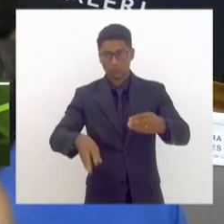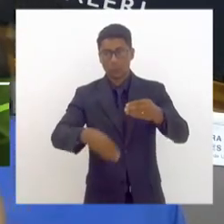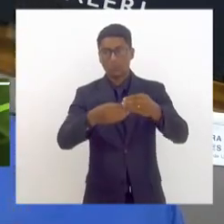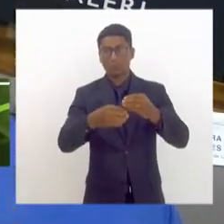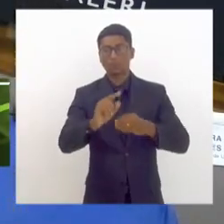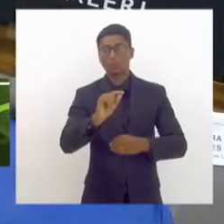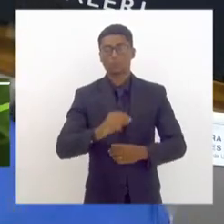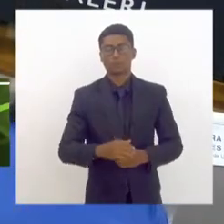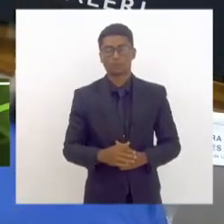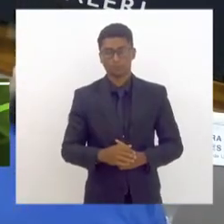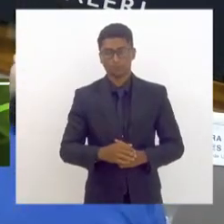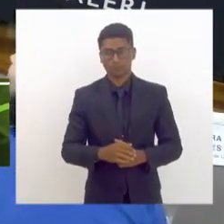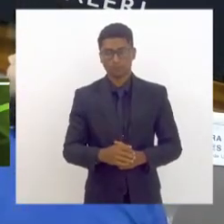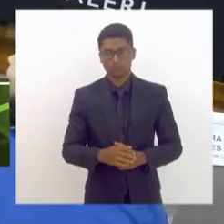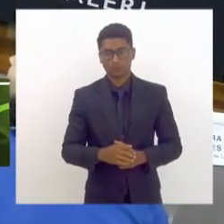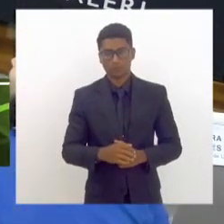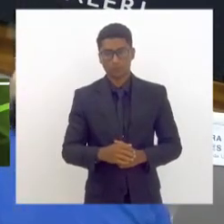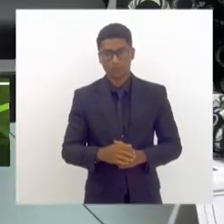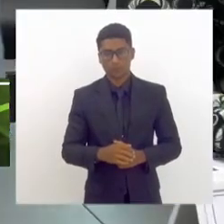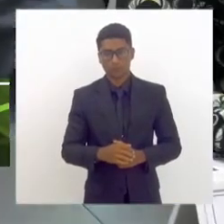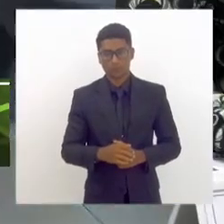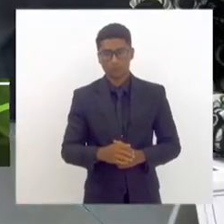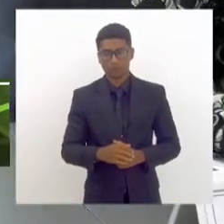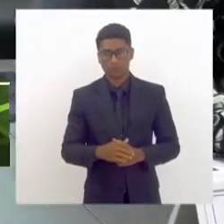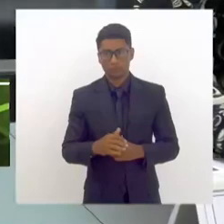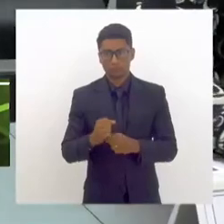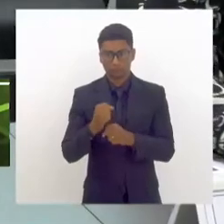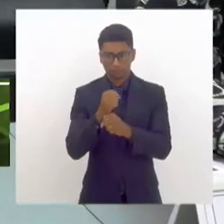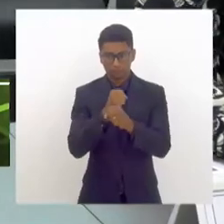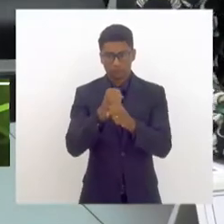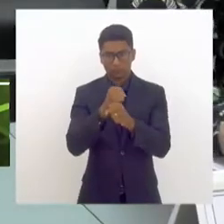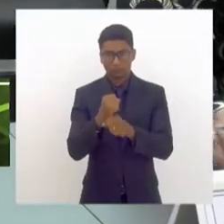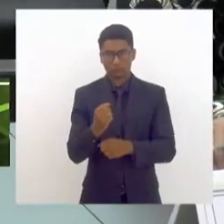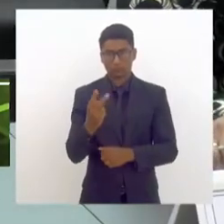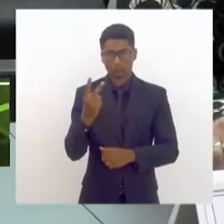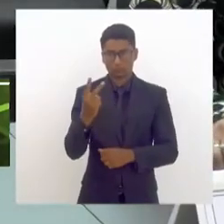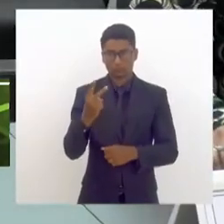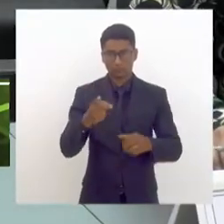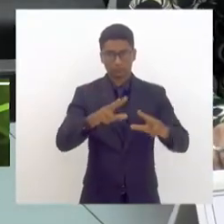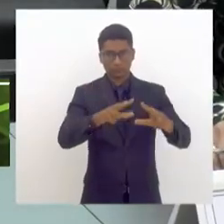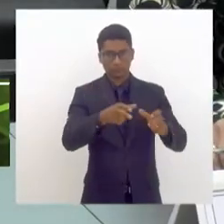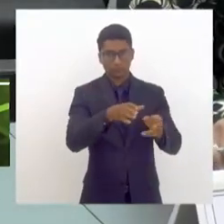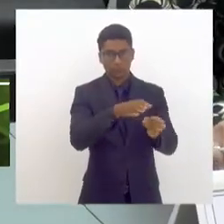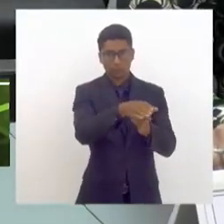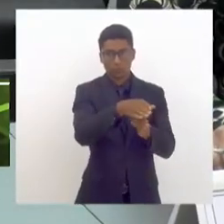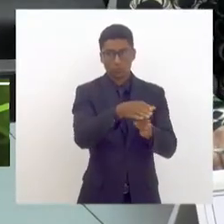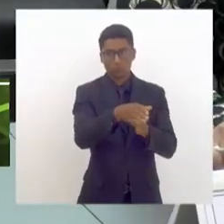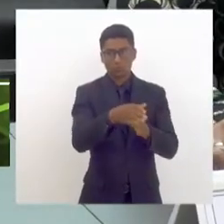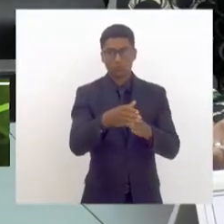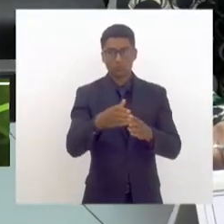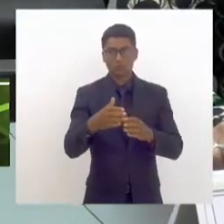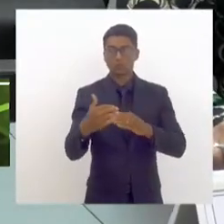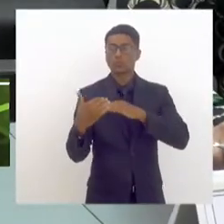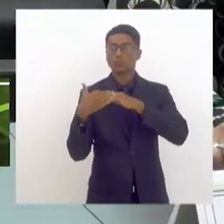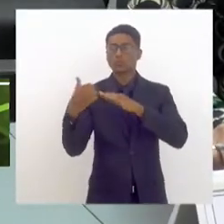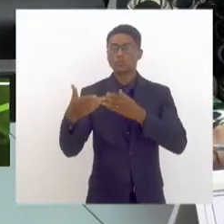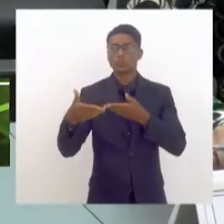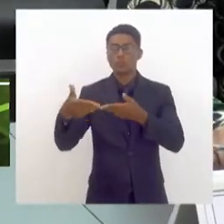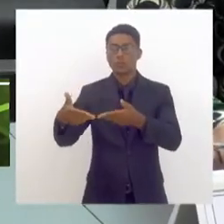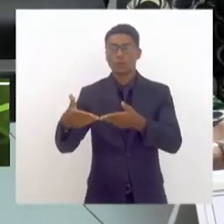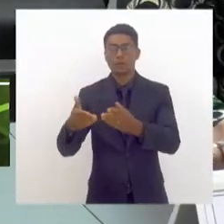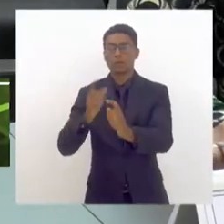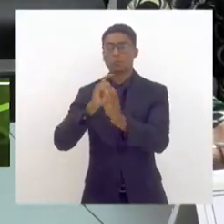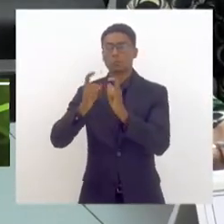se me permite uma complementação, nos últimos 2 anos, o Conselho não tem sido chamado para participar dessa discussão.